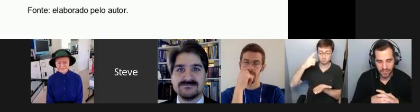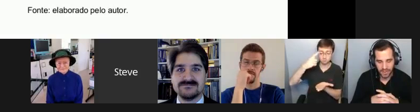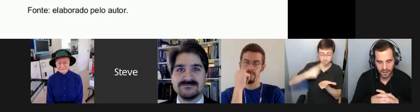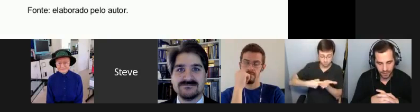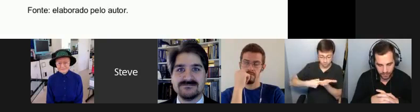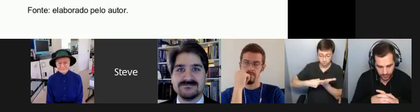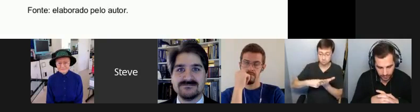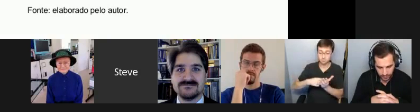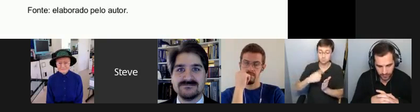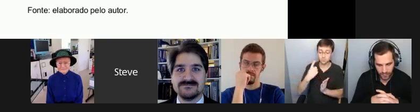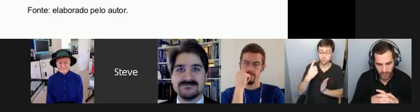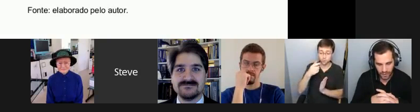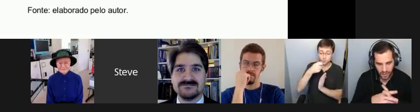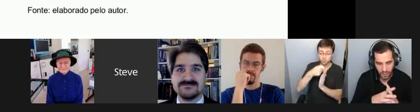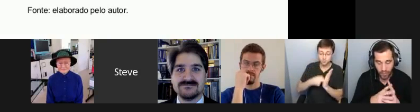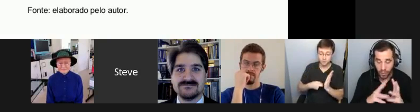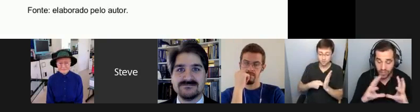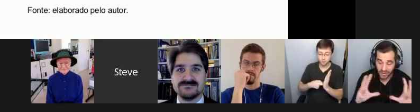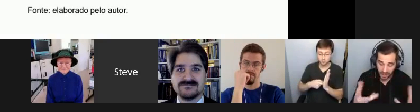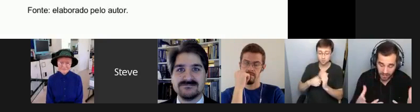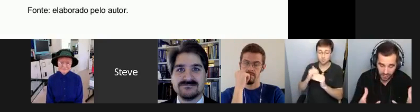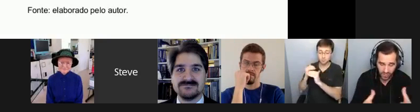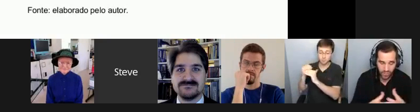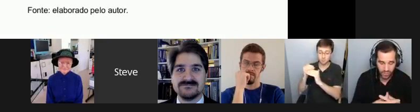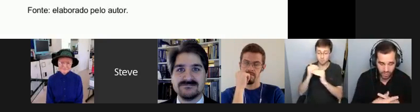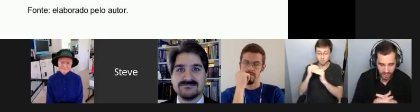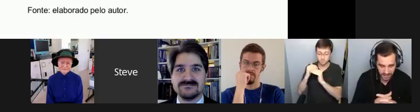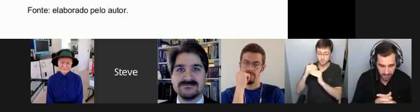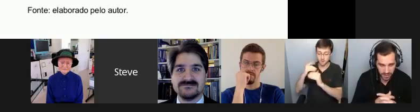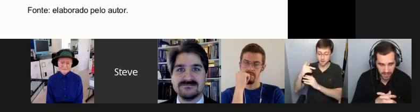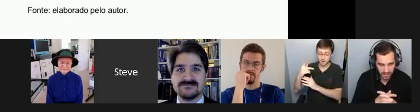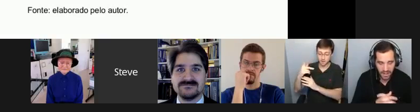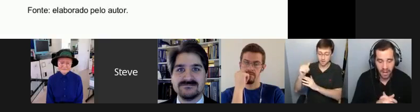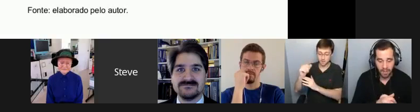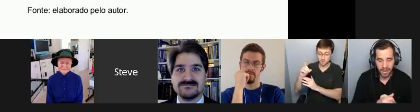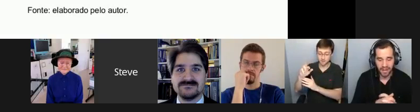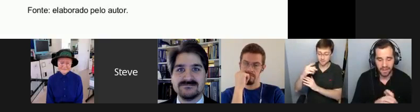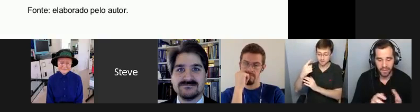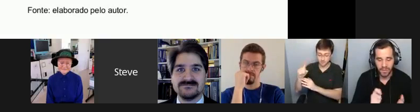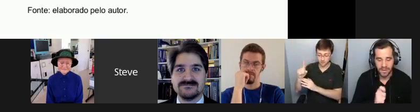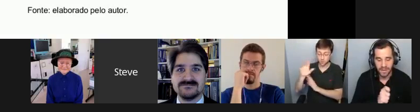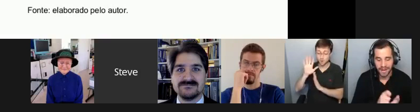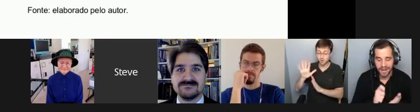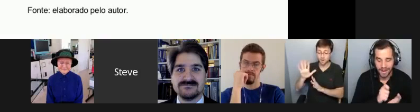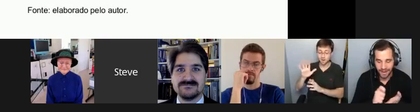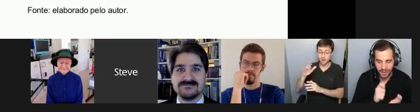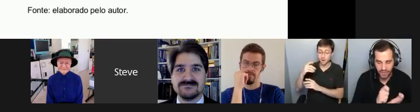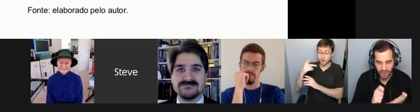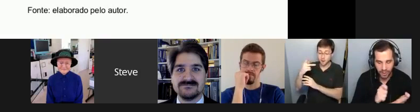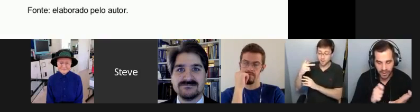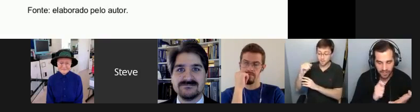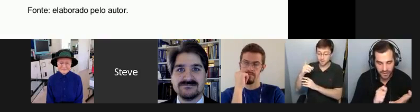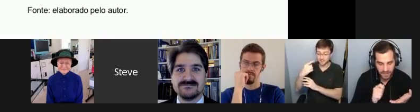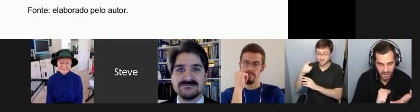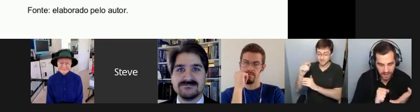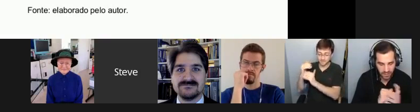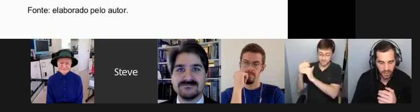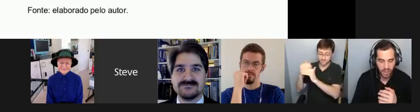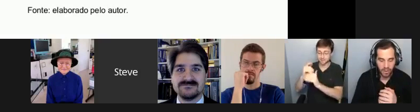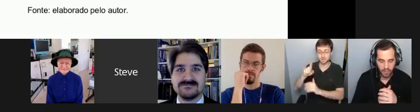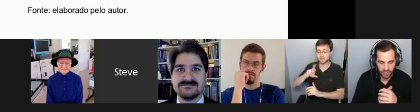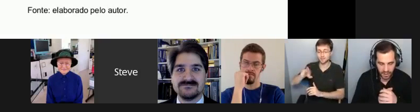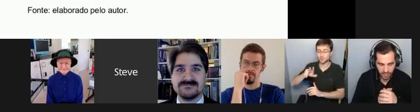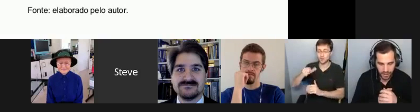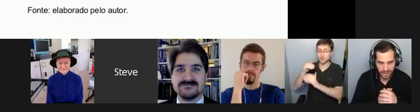ali de discussão. Nós tivemos o consenso de todos os participantes para que fosse redigido, para que fosse